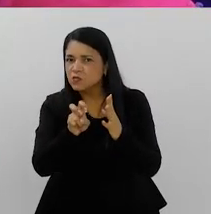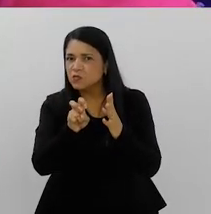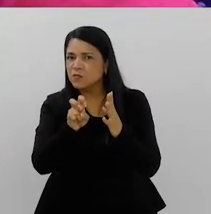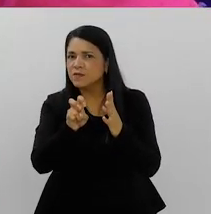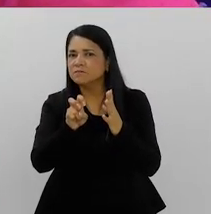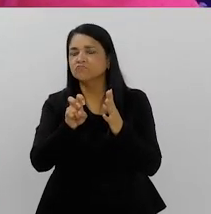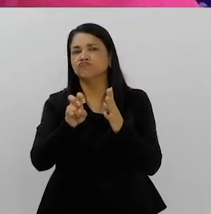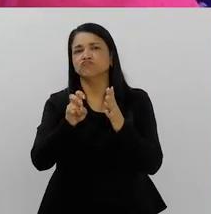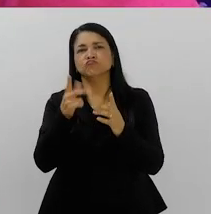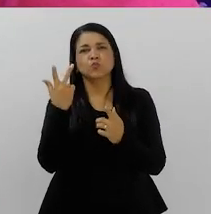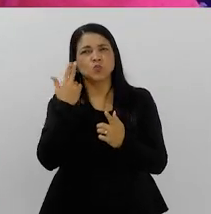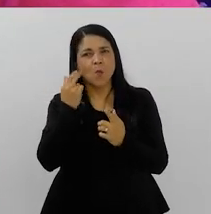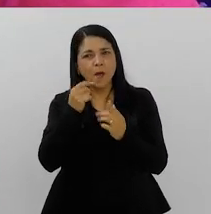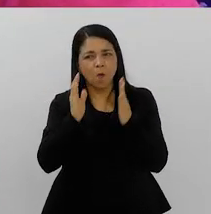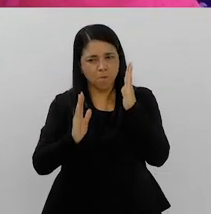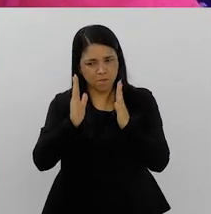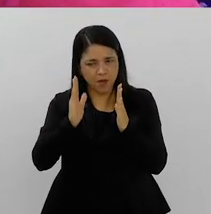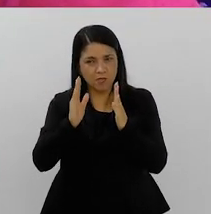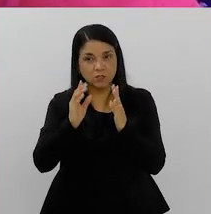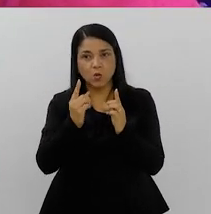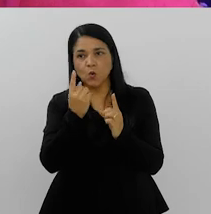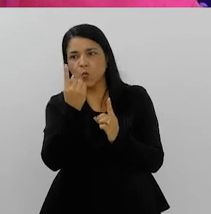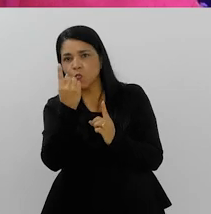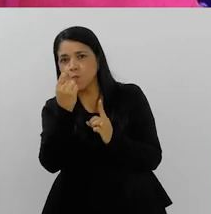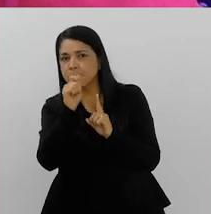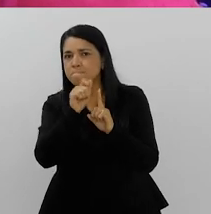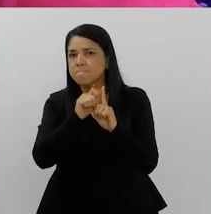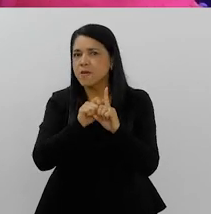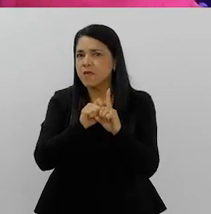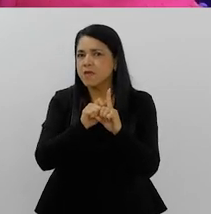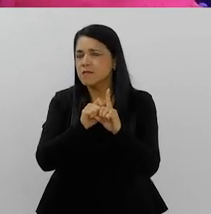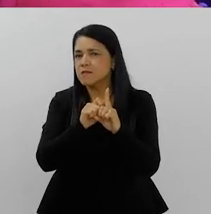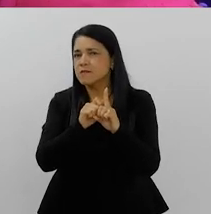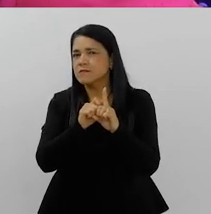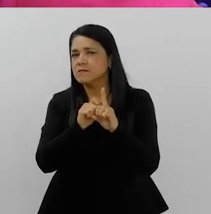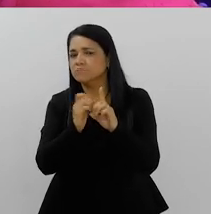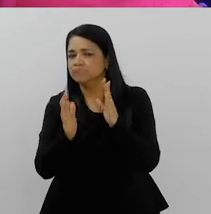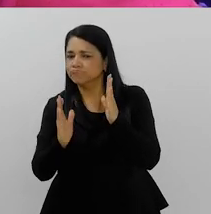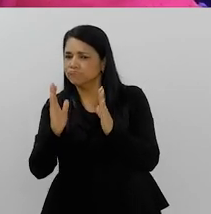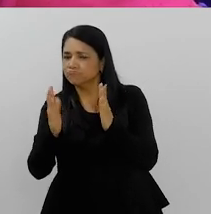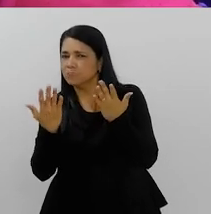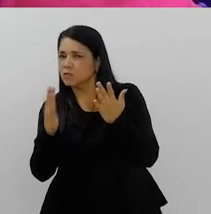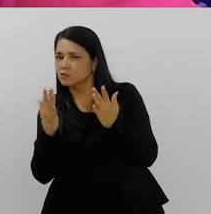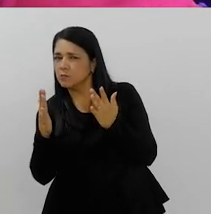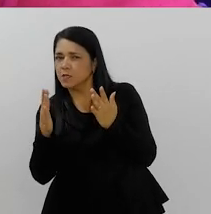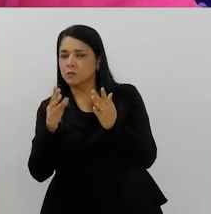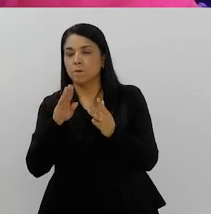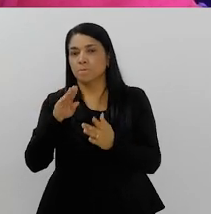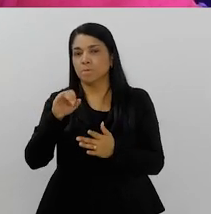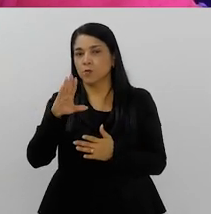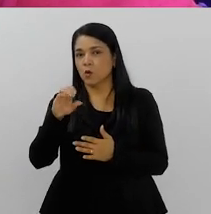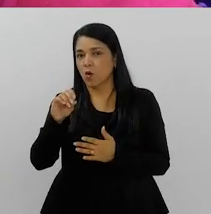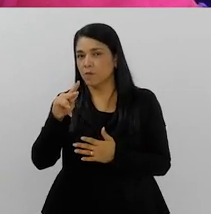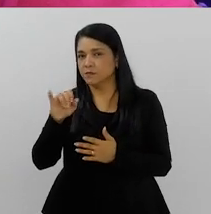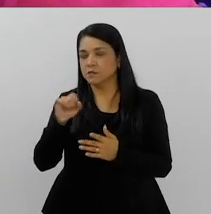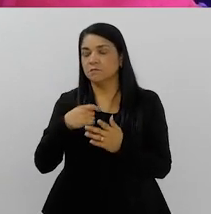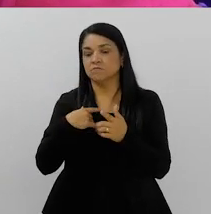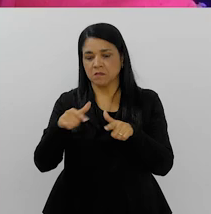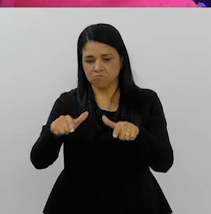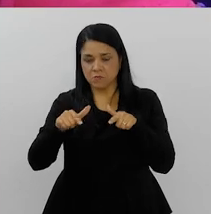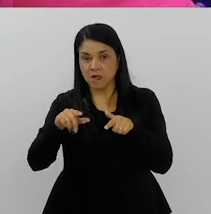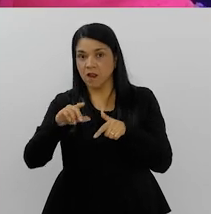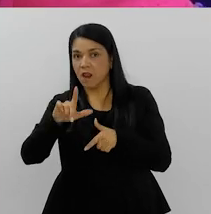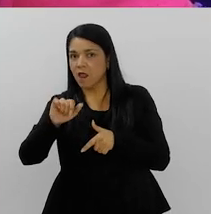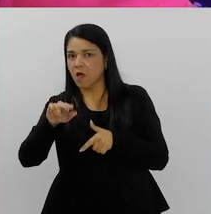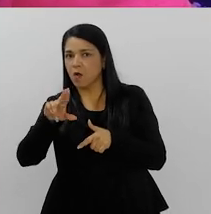de investigação eh alguma coisa entre 30 dias mais ou menos entre a realização de uma biópsia você ter os laudos e você chegar a um